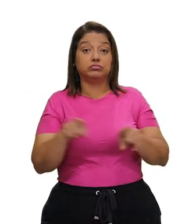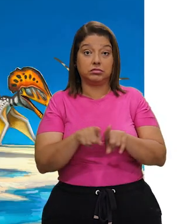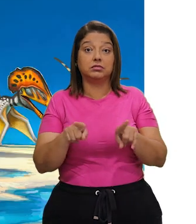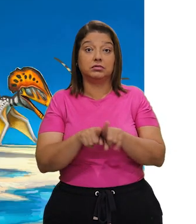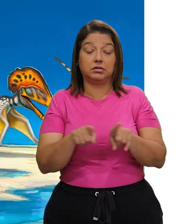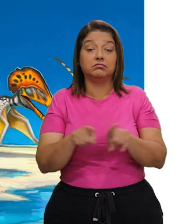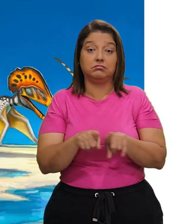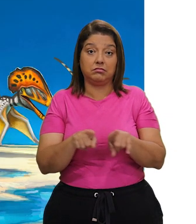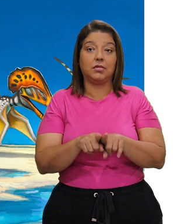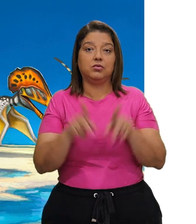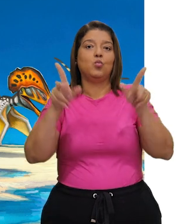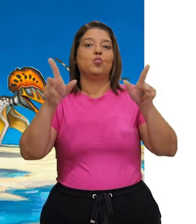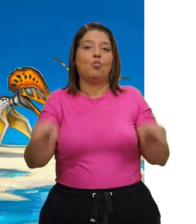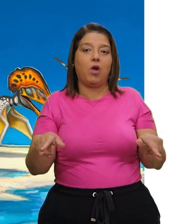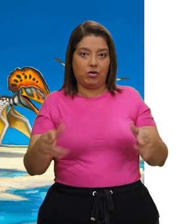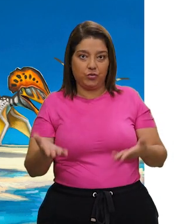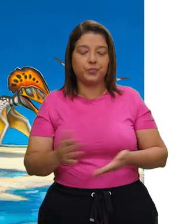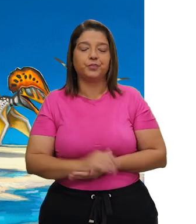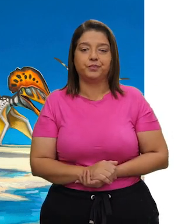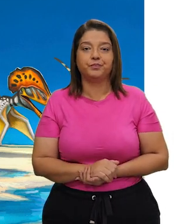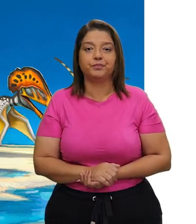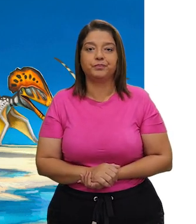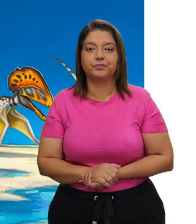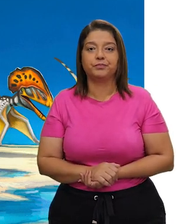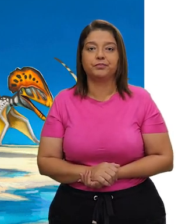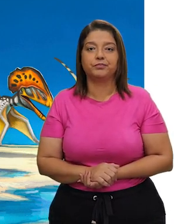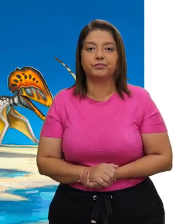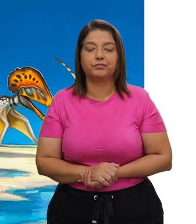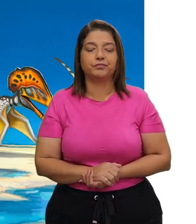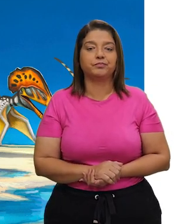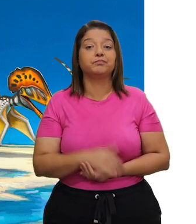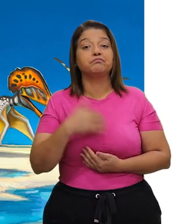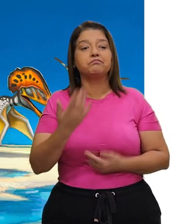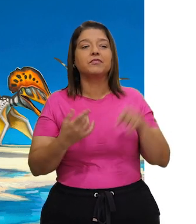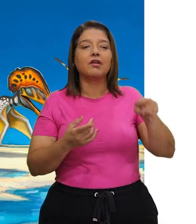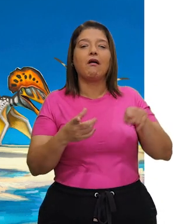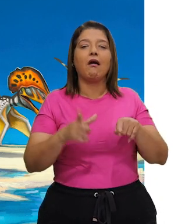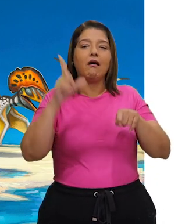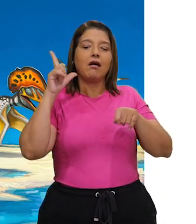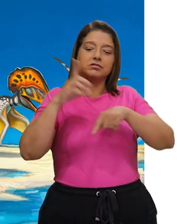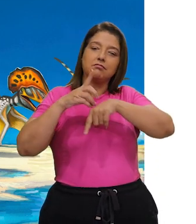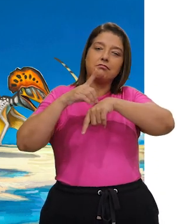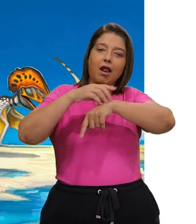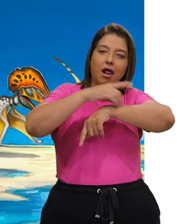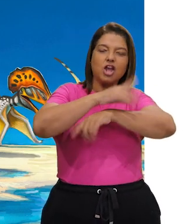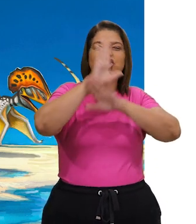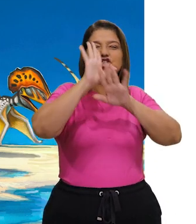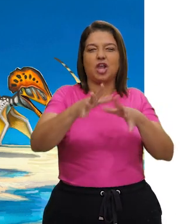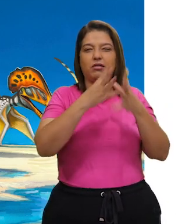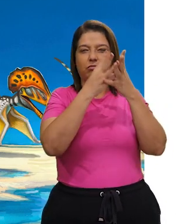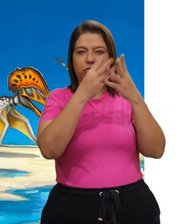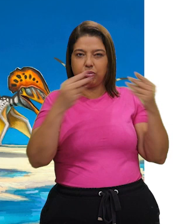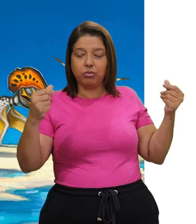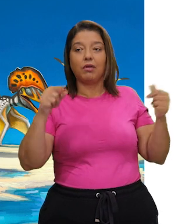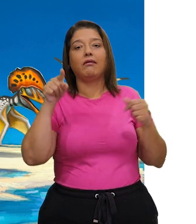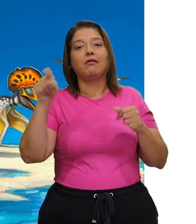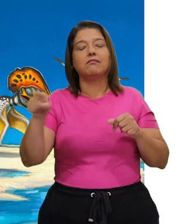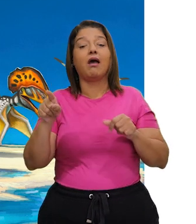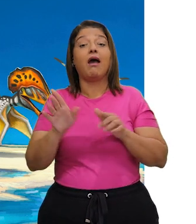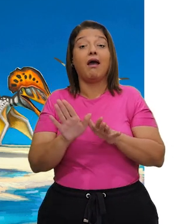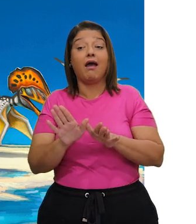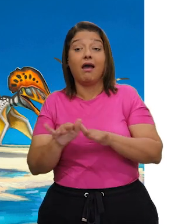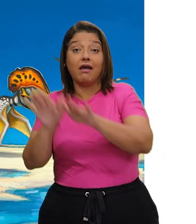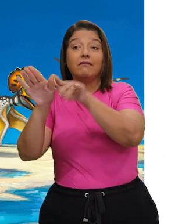né e a gente percebe que assim como os dinossauros que foram extintos há muito tempo as aves possuem estruturas